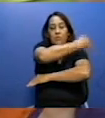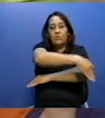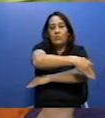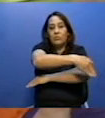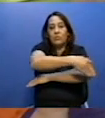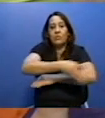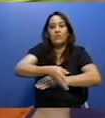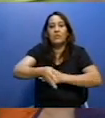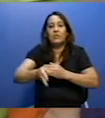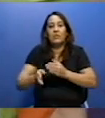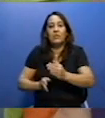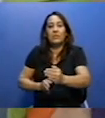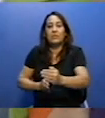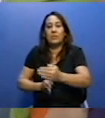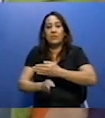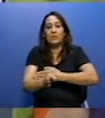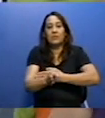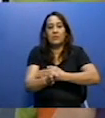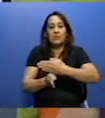rua.